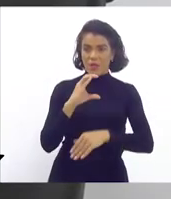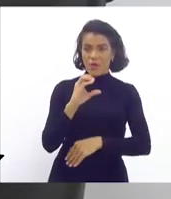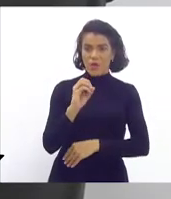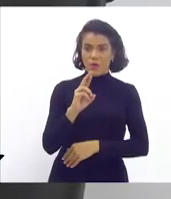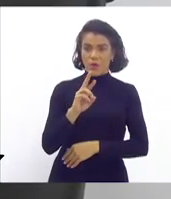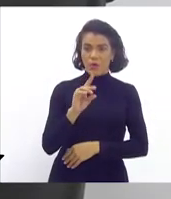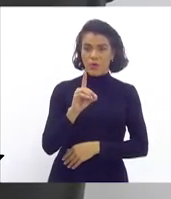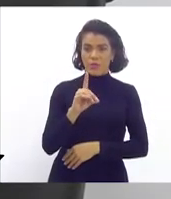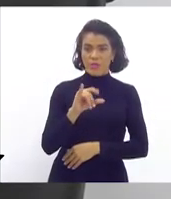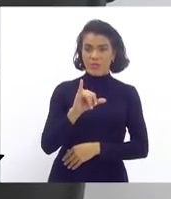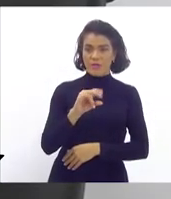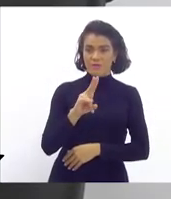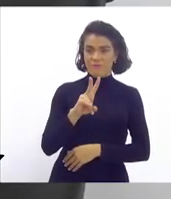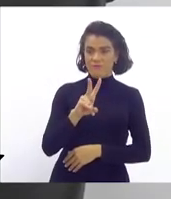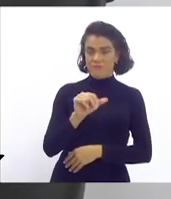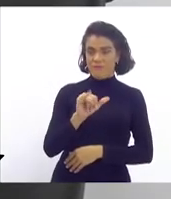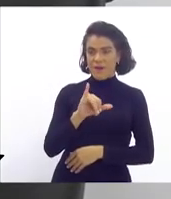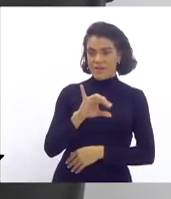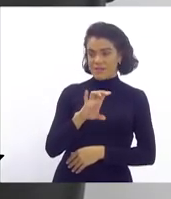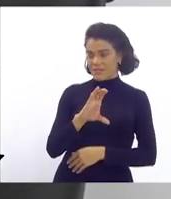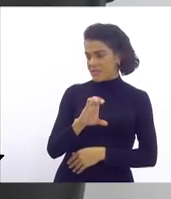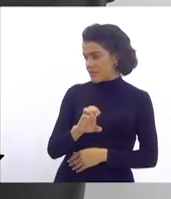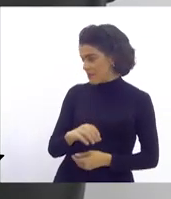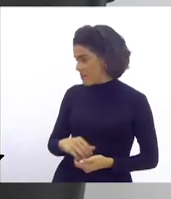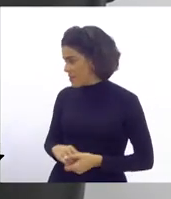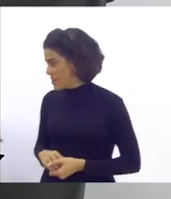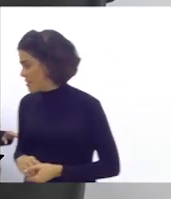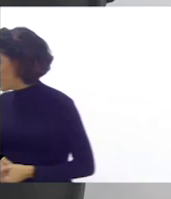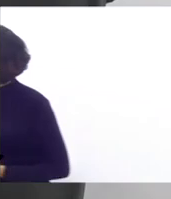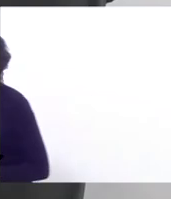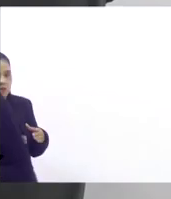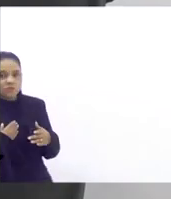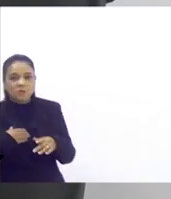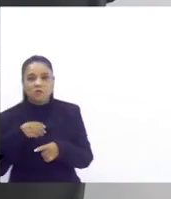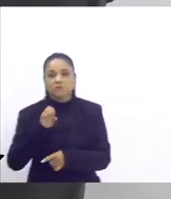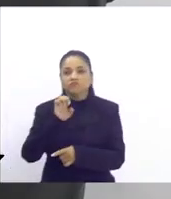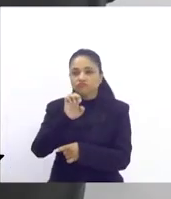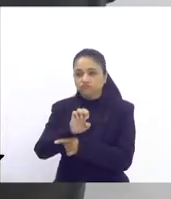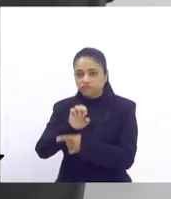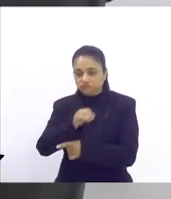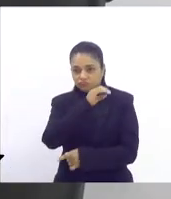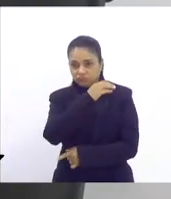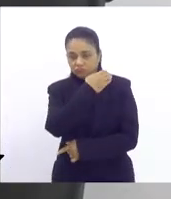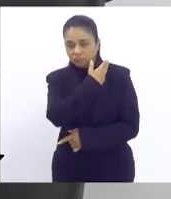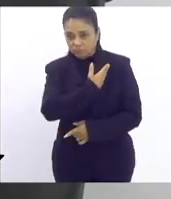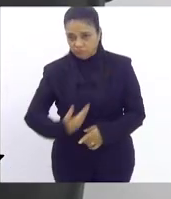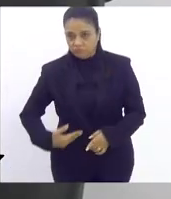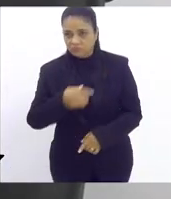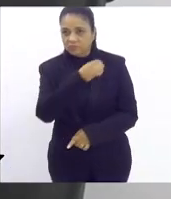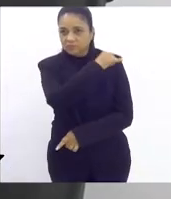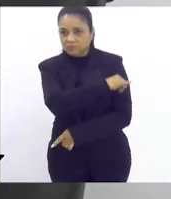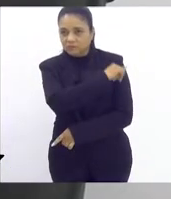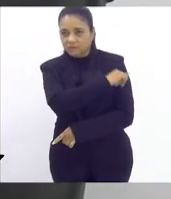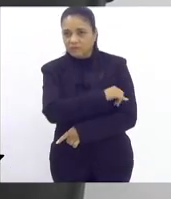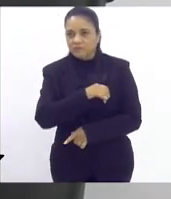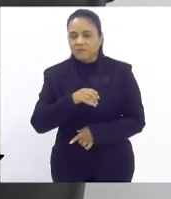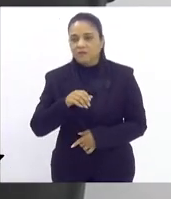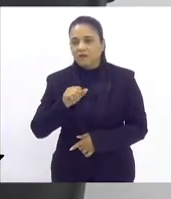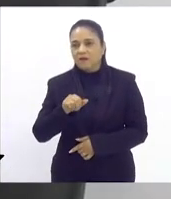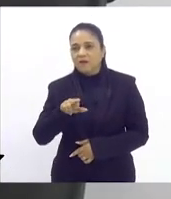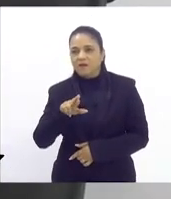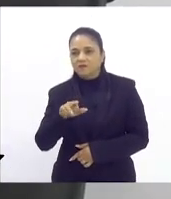e seta Consultoria e Governo do Estado do Rio de Janeiro e arco Advice